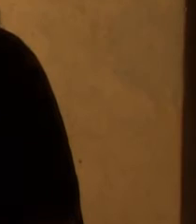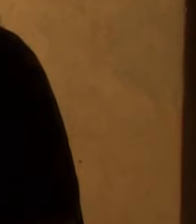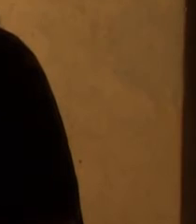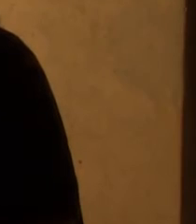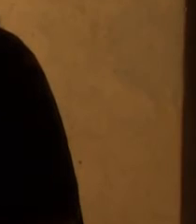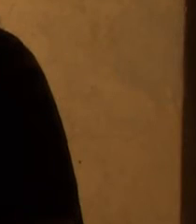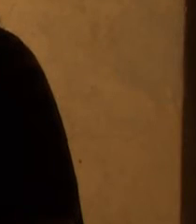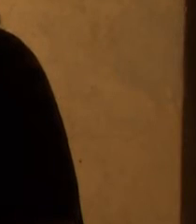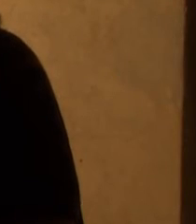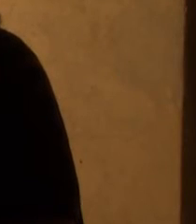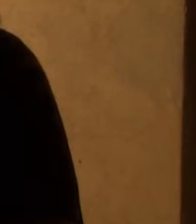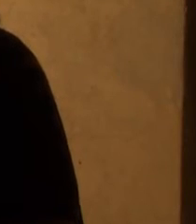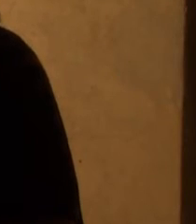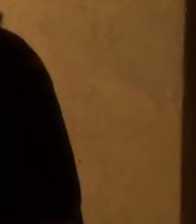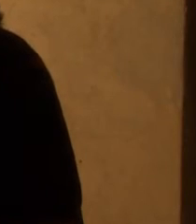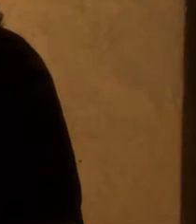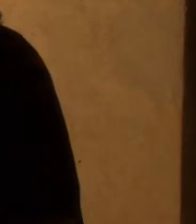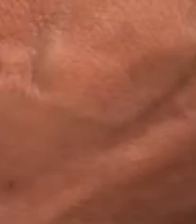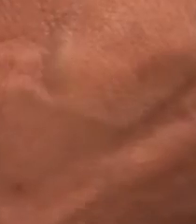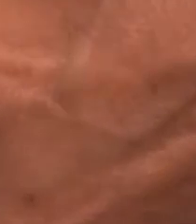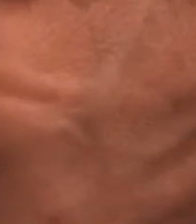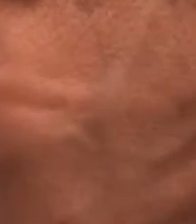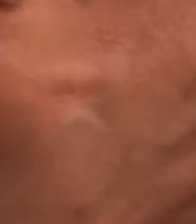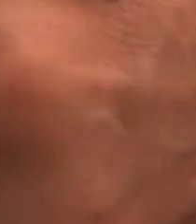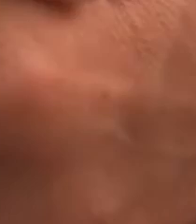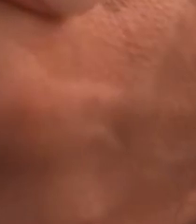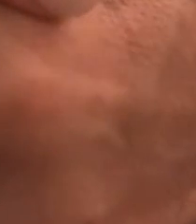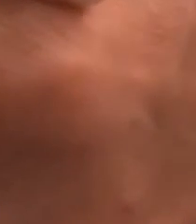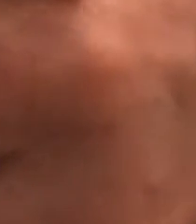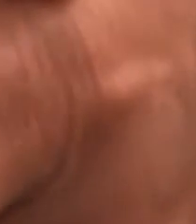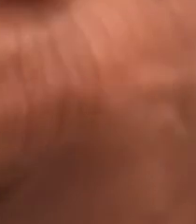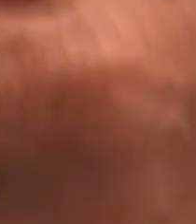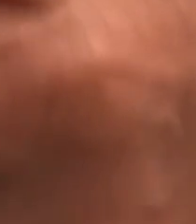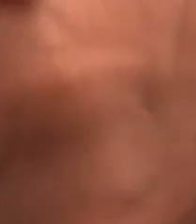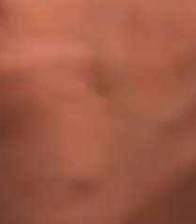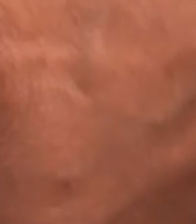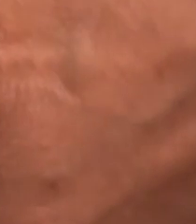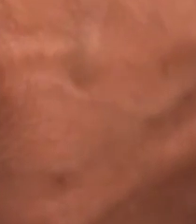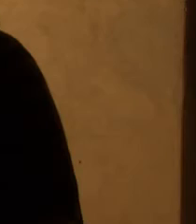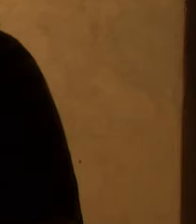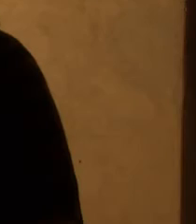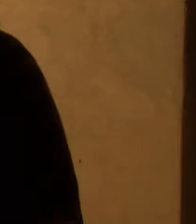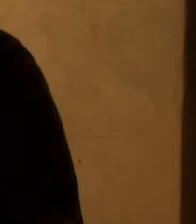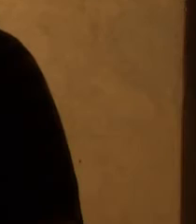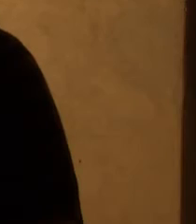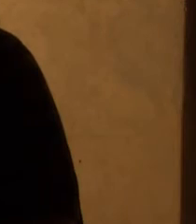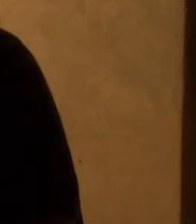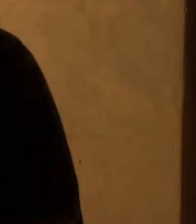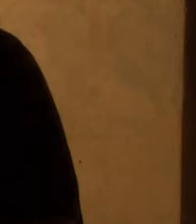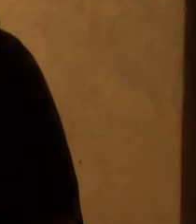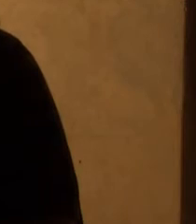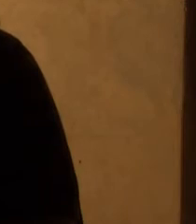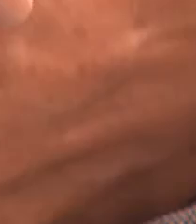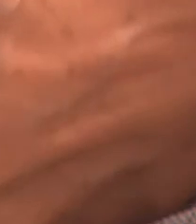para Maria. O nome é fictício para proteger a identidade dela, que foi vítima de violência doméstica. Mas proteção